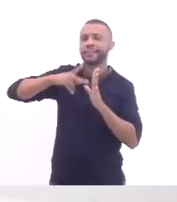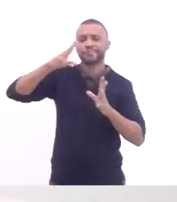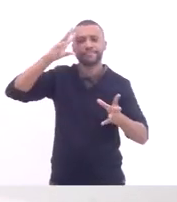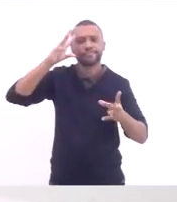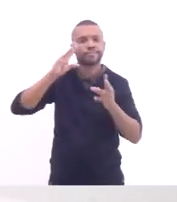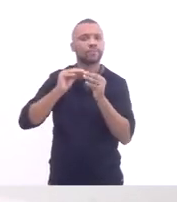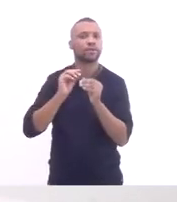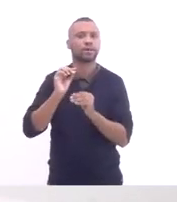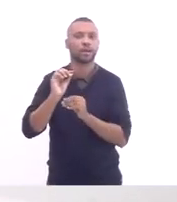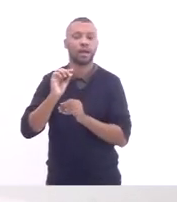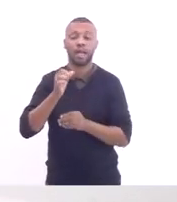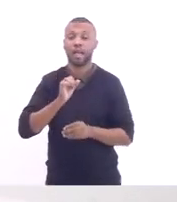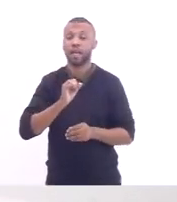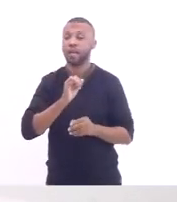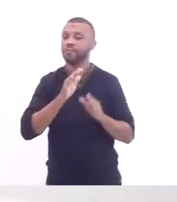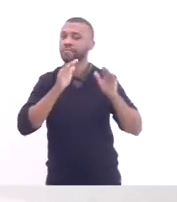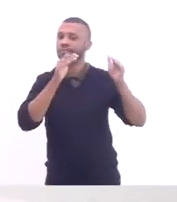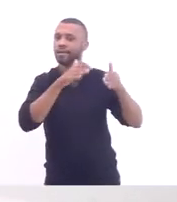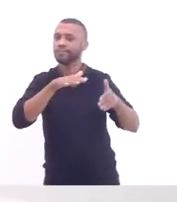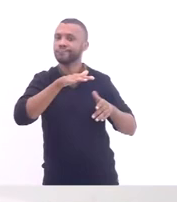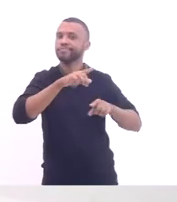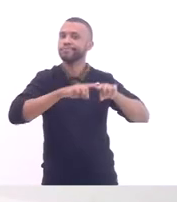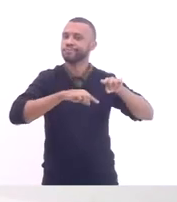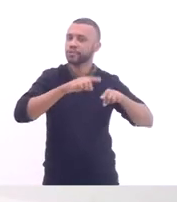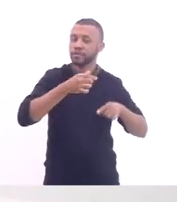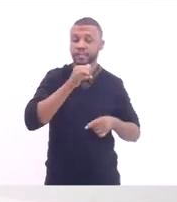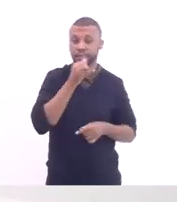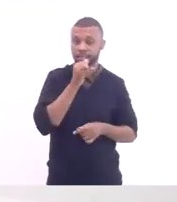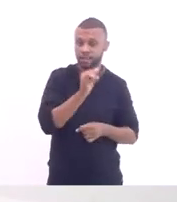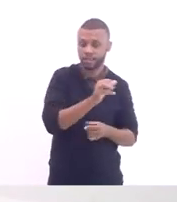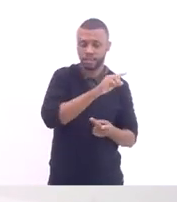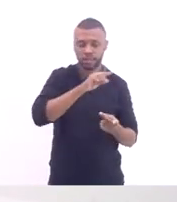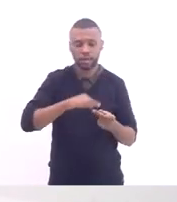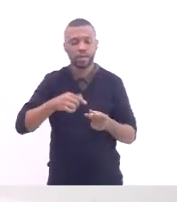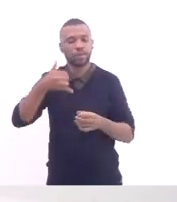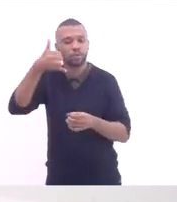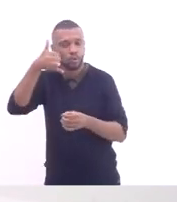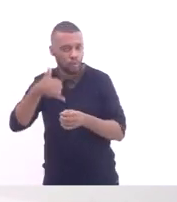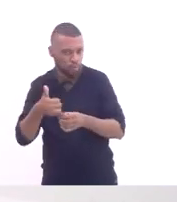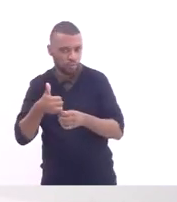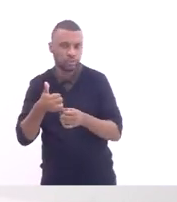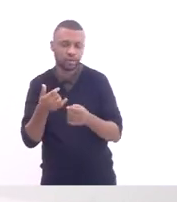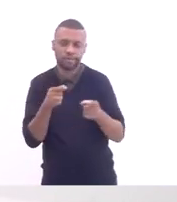relação à inflação de combustíveis e da energia elétrica também. Tá?